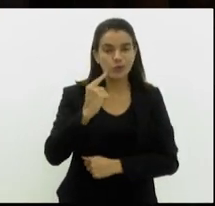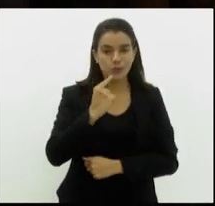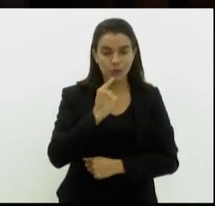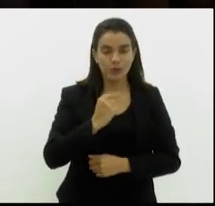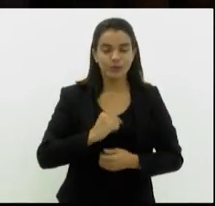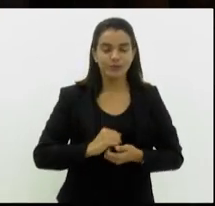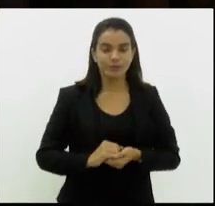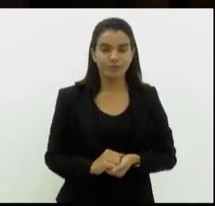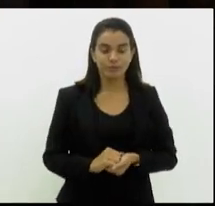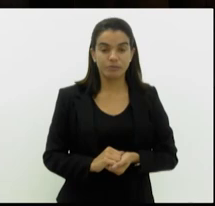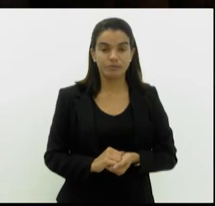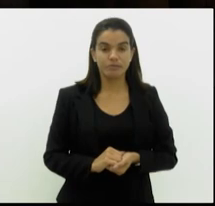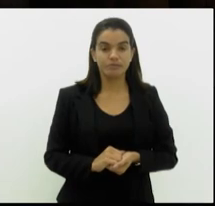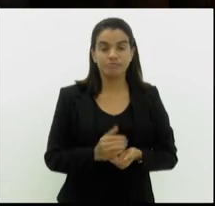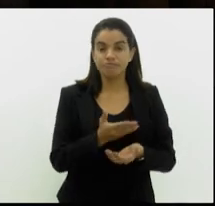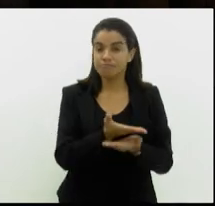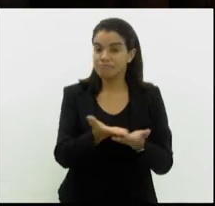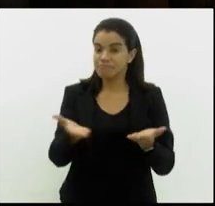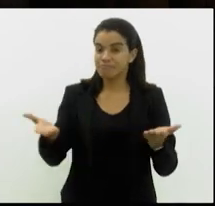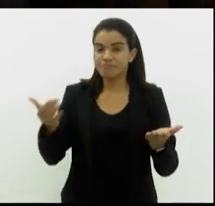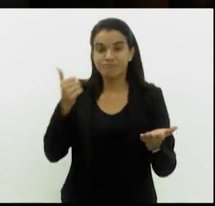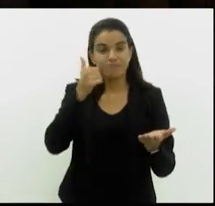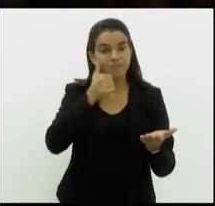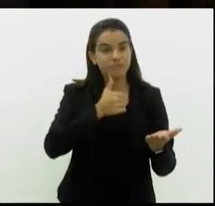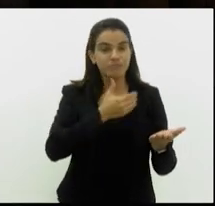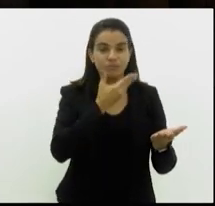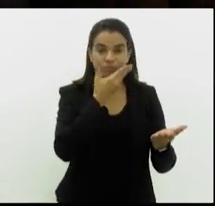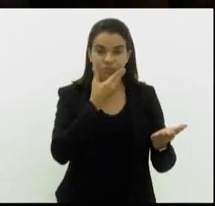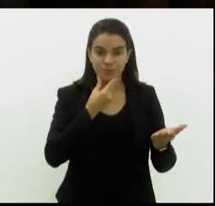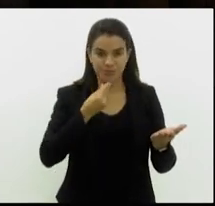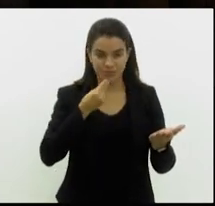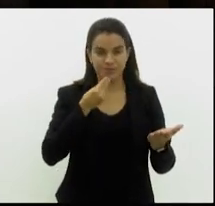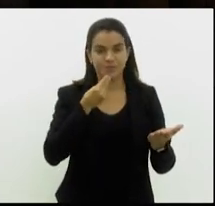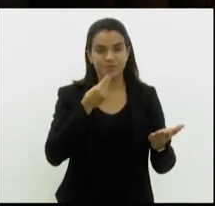auditivos, senhoras e senhores